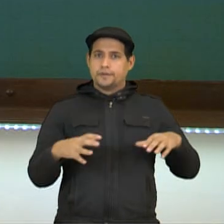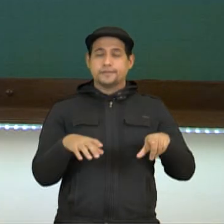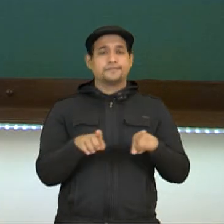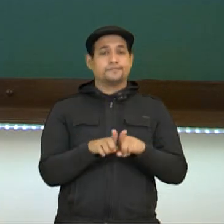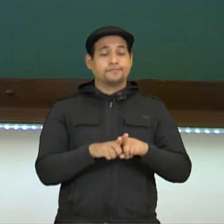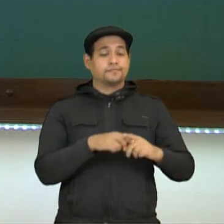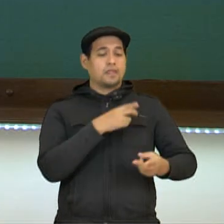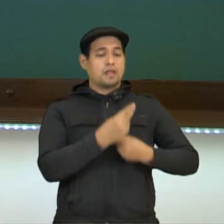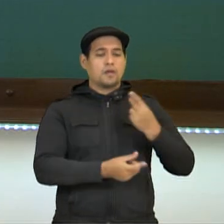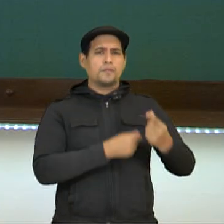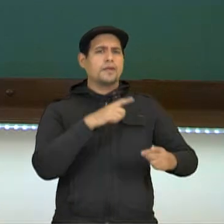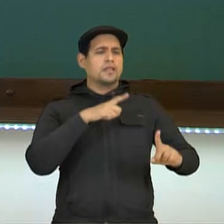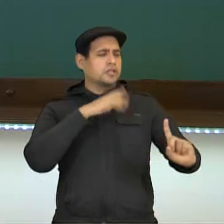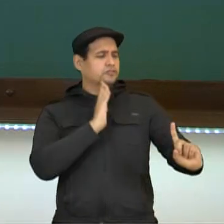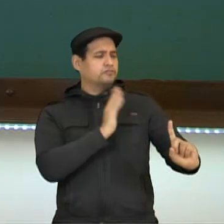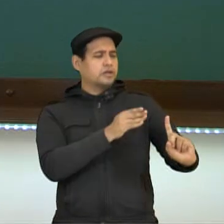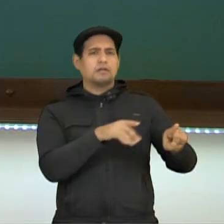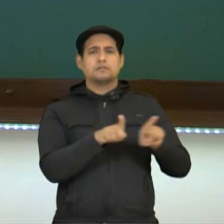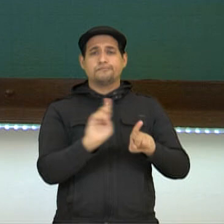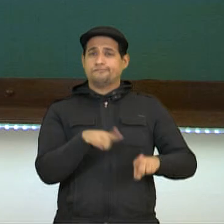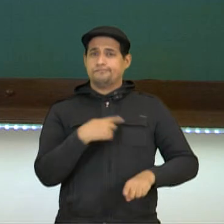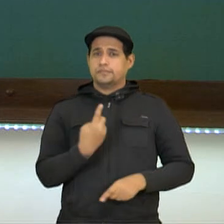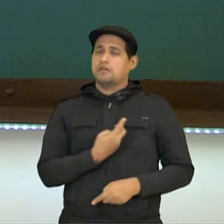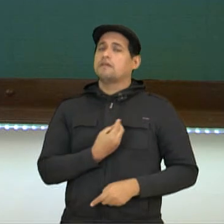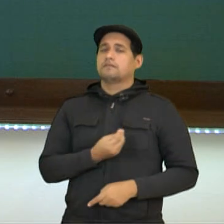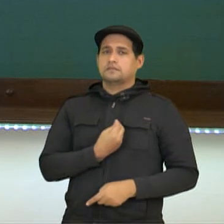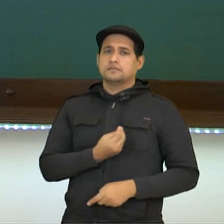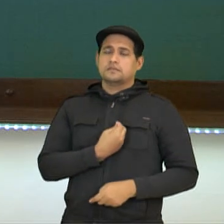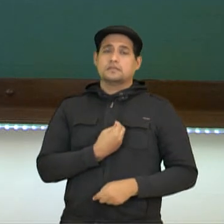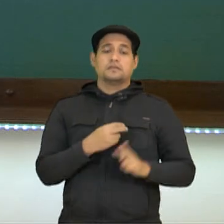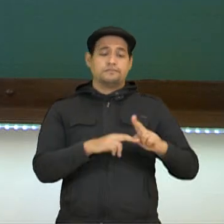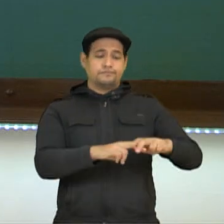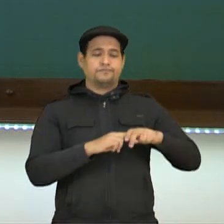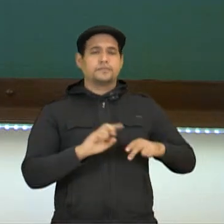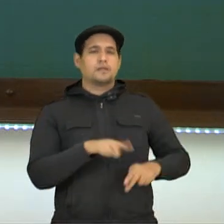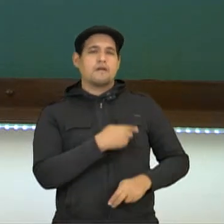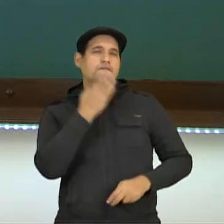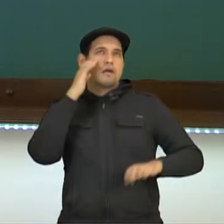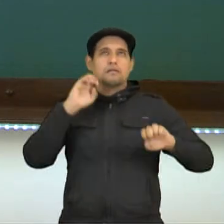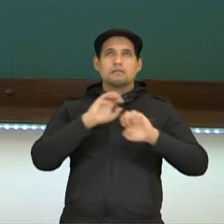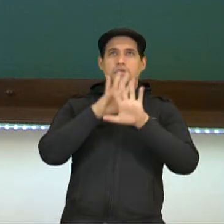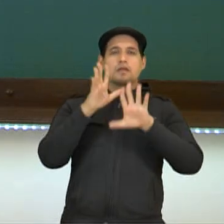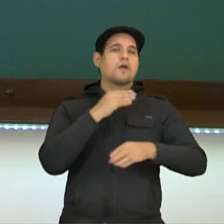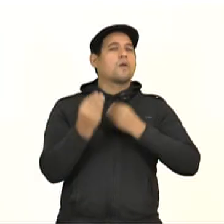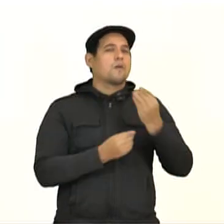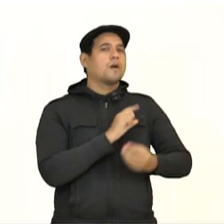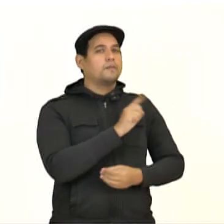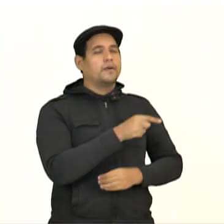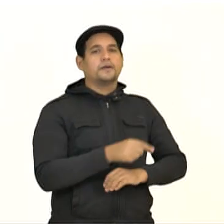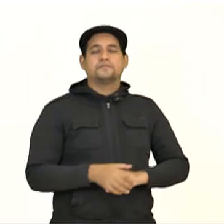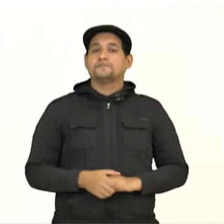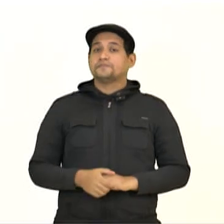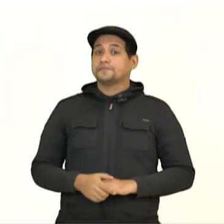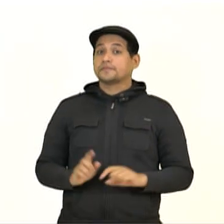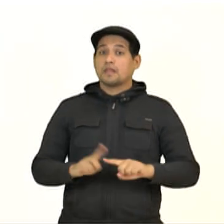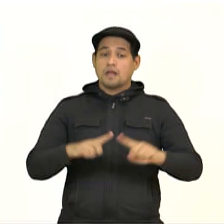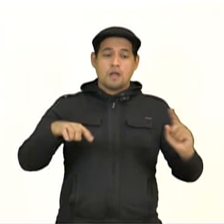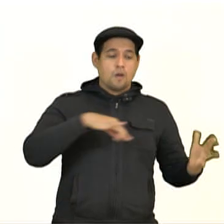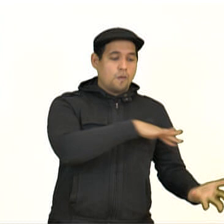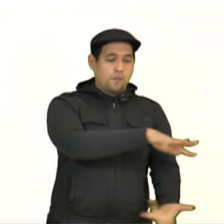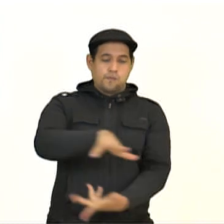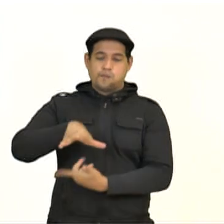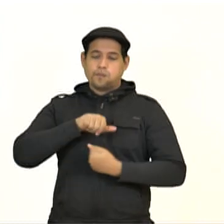economia interfere diretamente na nossa vida, né? E por isso nós vamos entender de que forma, né? A globalização